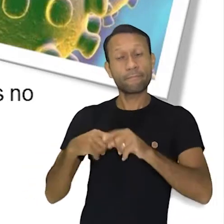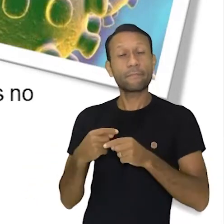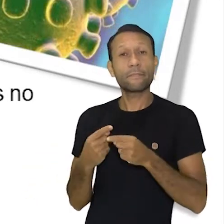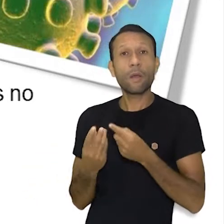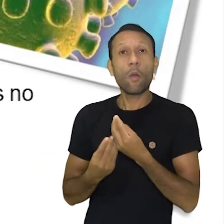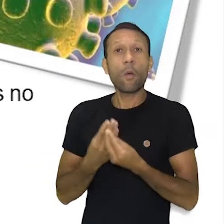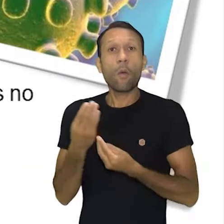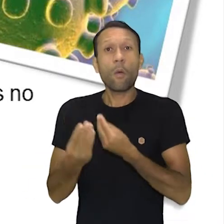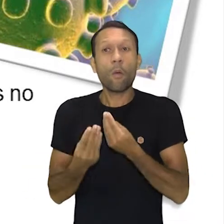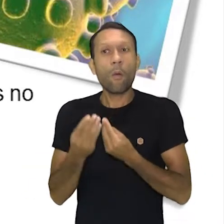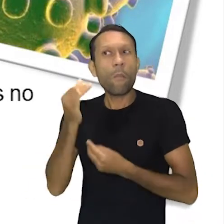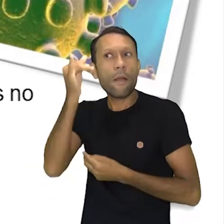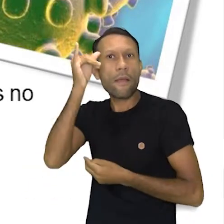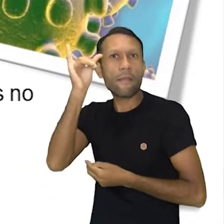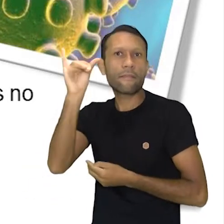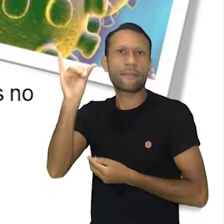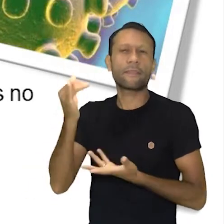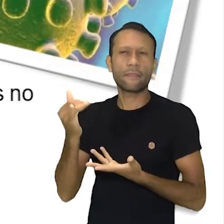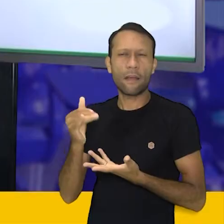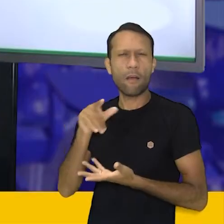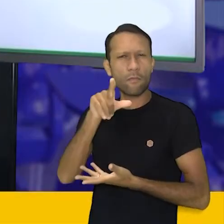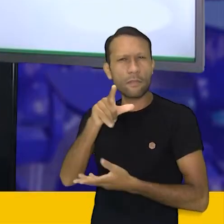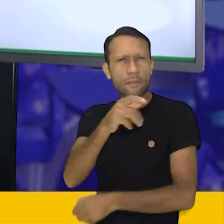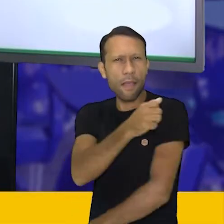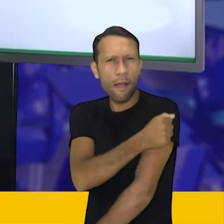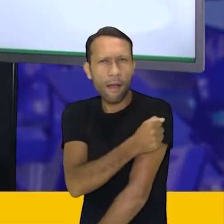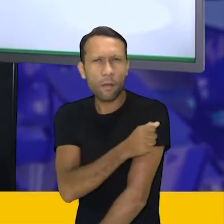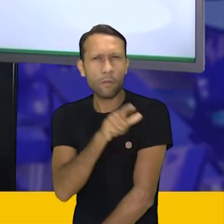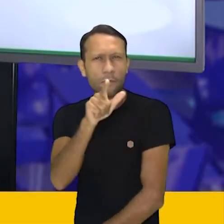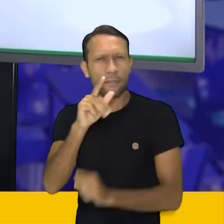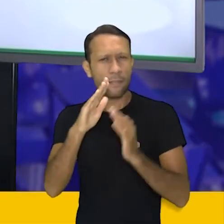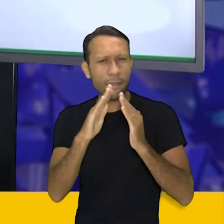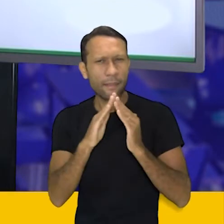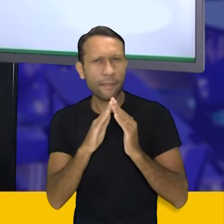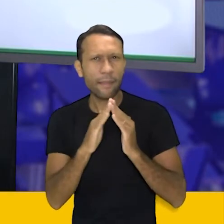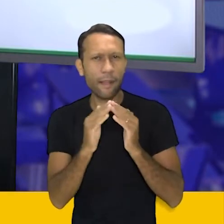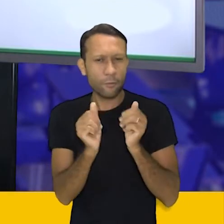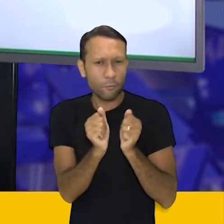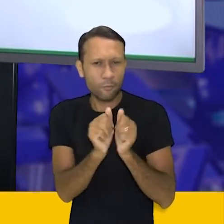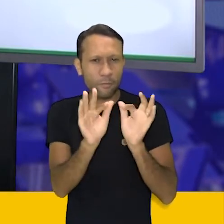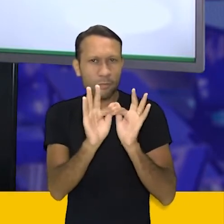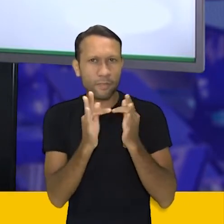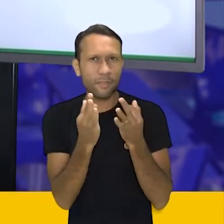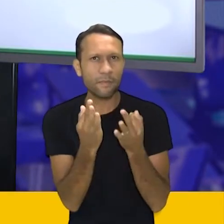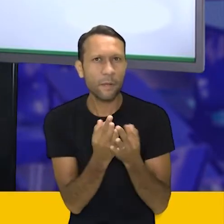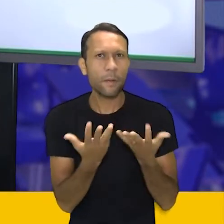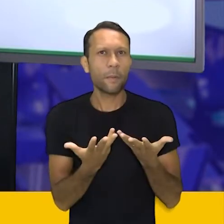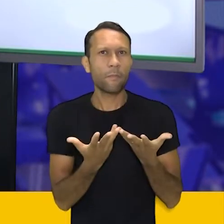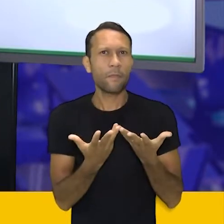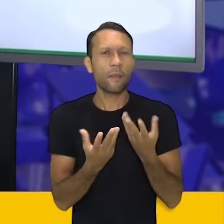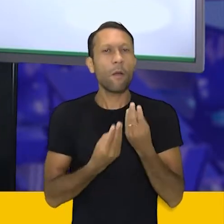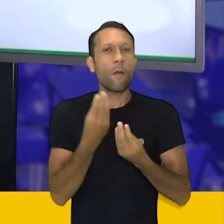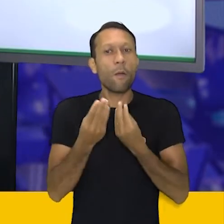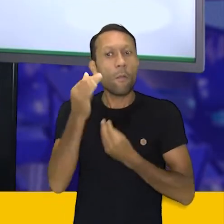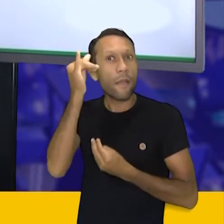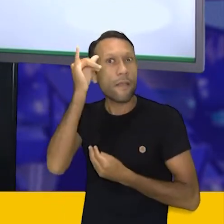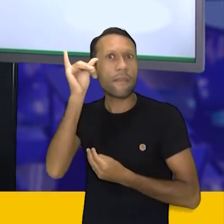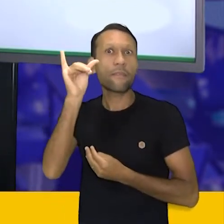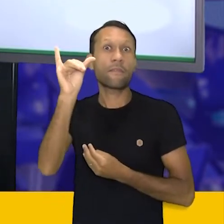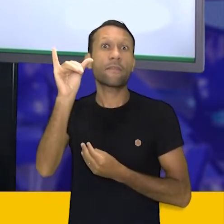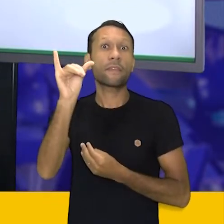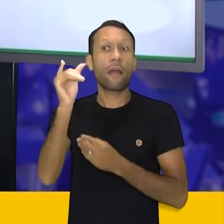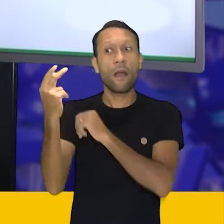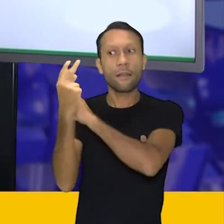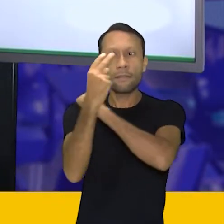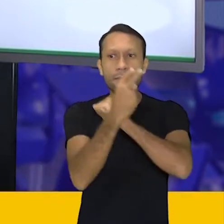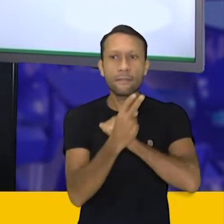que se pode fazer para prevenir? O que é que você, estudante, na sua casa, junto com sua família, pode fazer